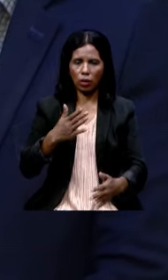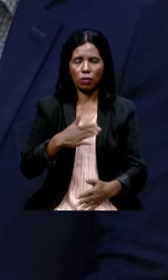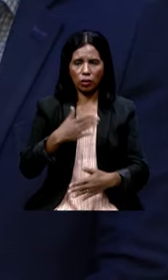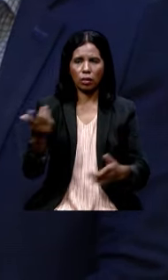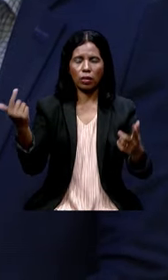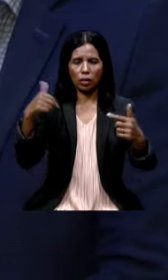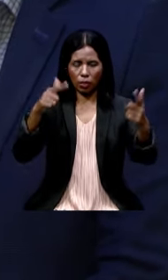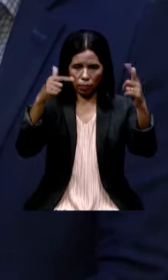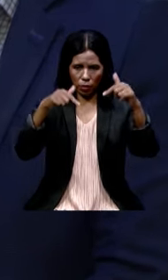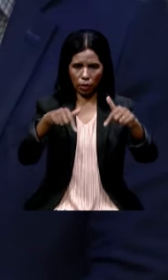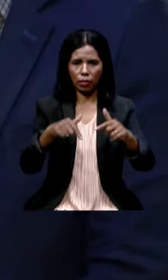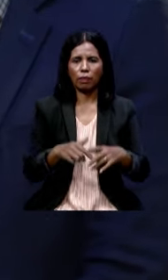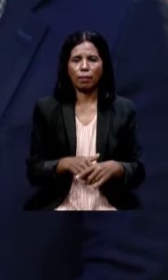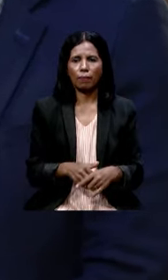né,